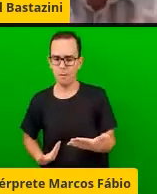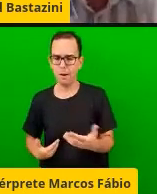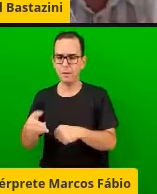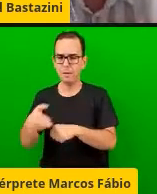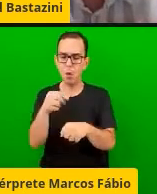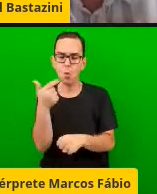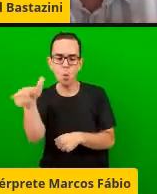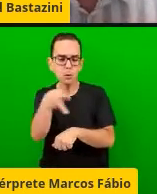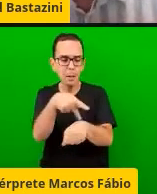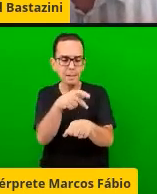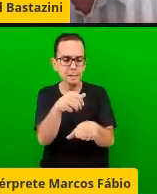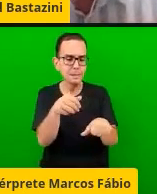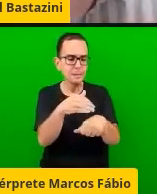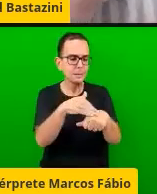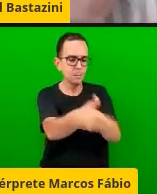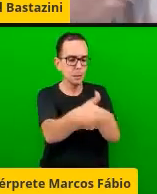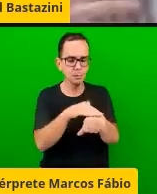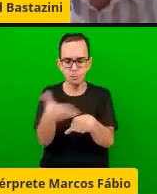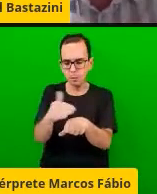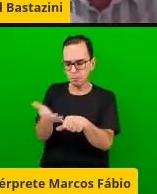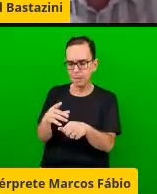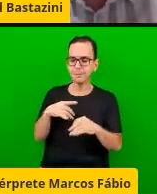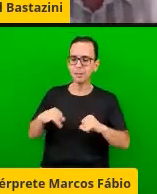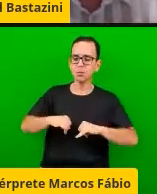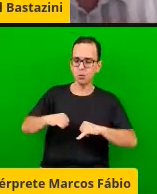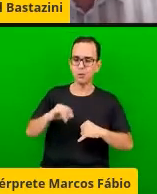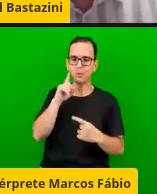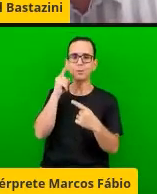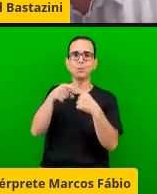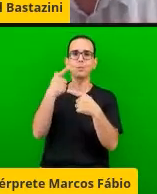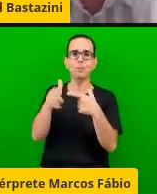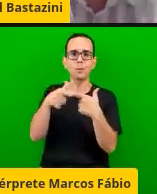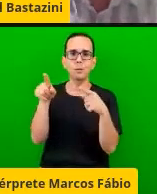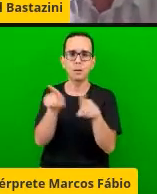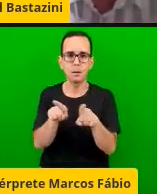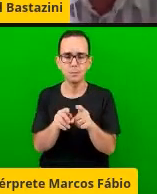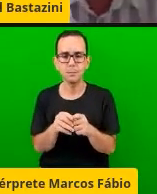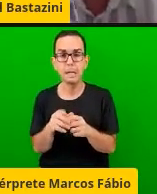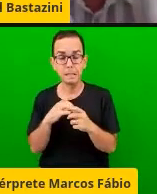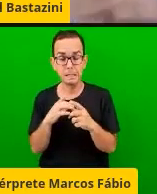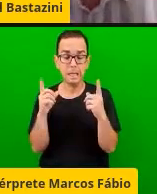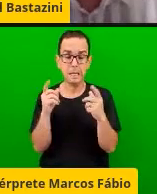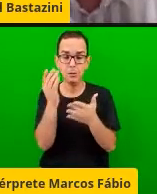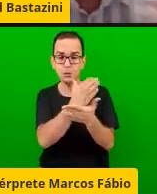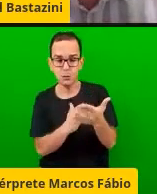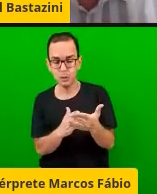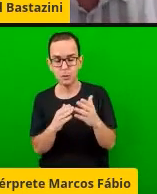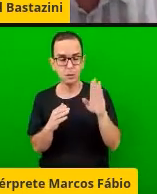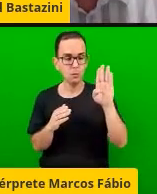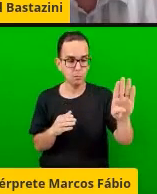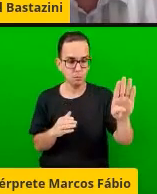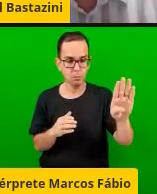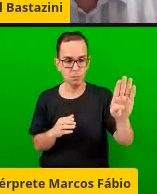vizinhos também sofreriam consequências. Nós temos a definição de bloco ocidental versus bloco oriental, enfim,